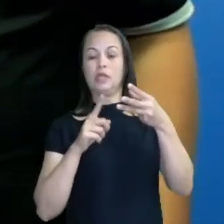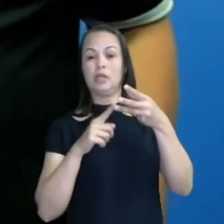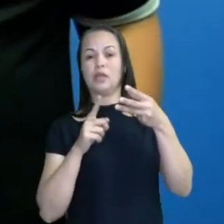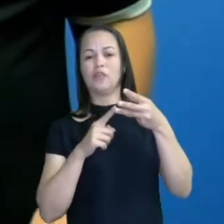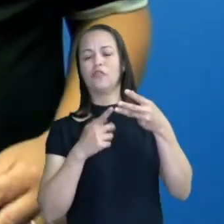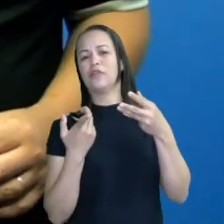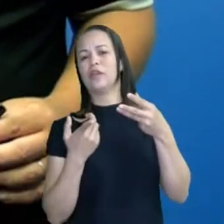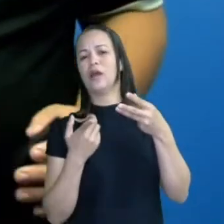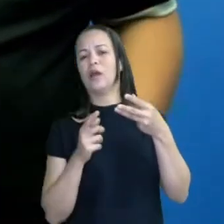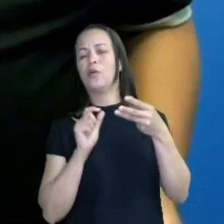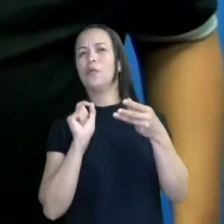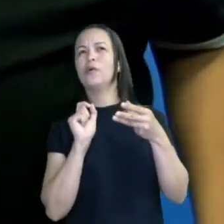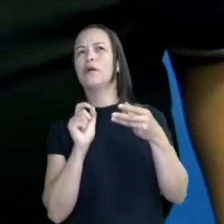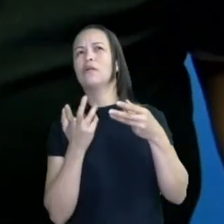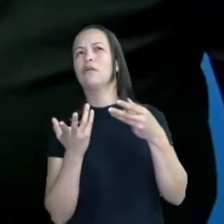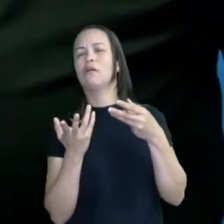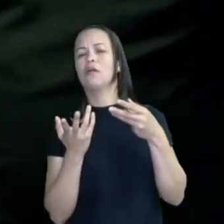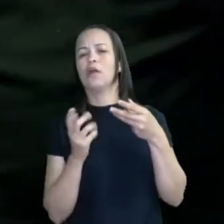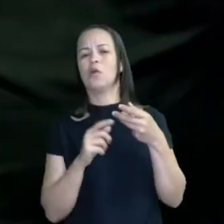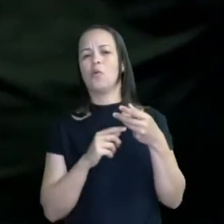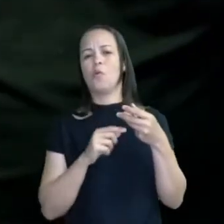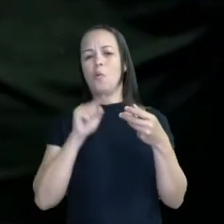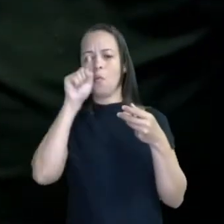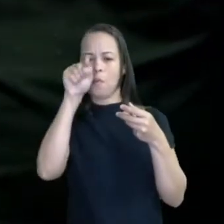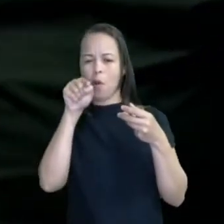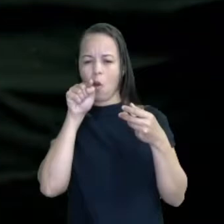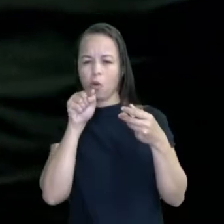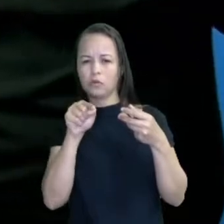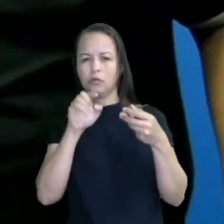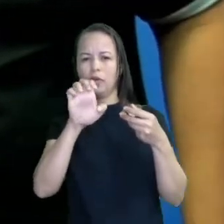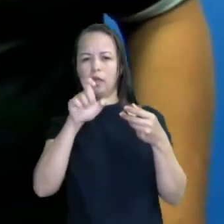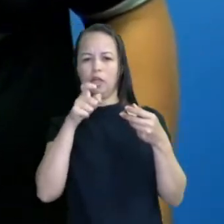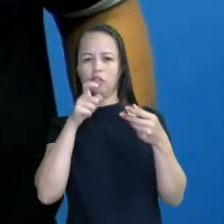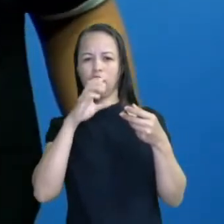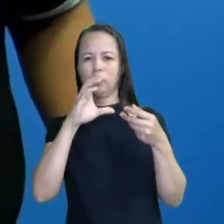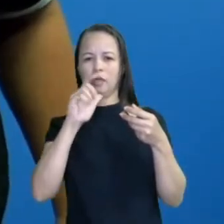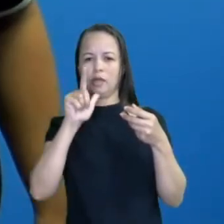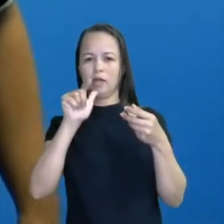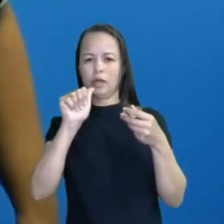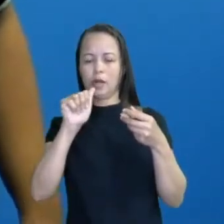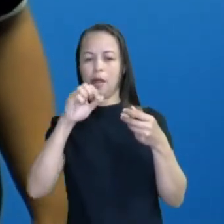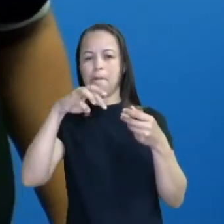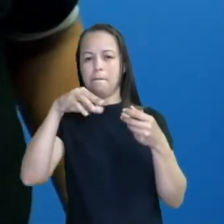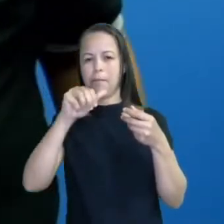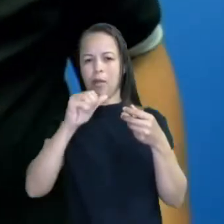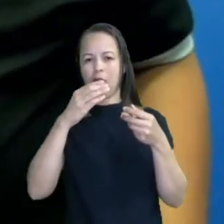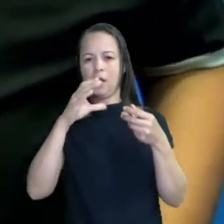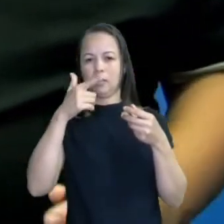trabalhar o ponto de exclamação e o ponto de